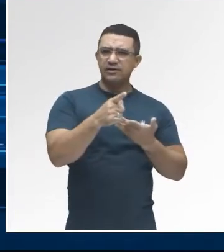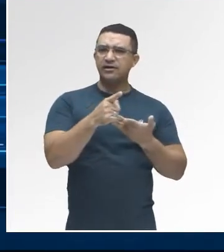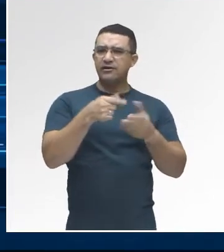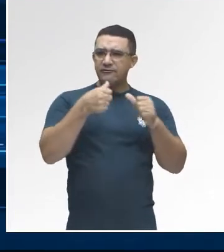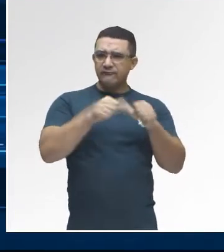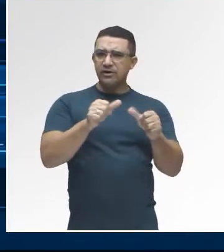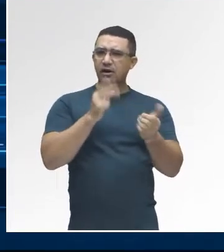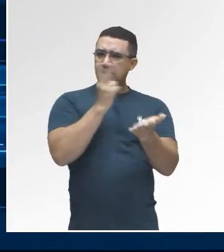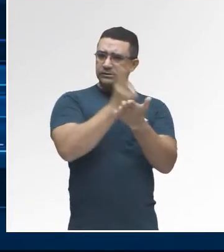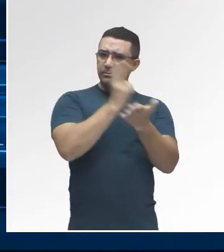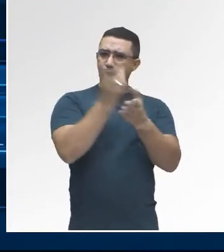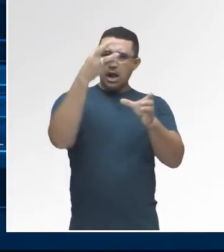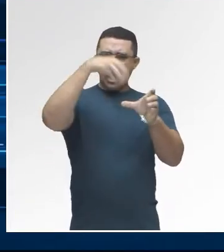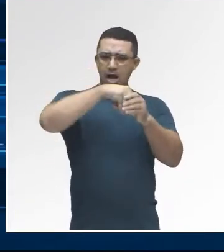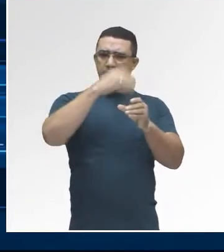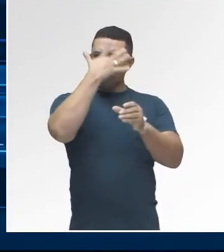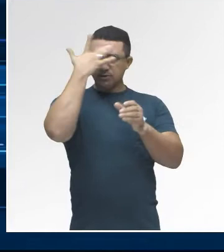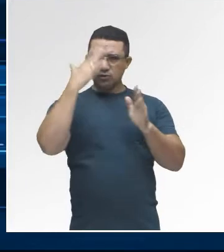uma visita,